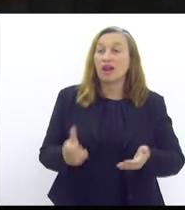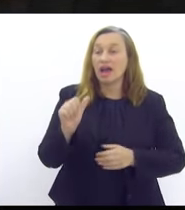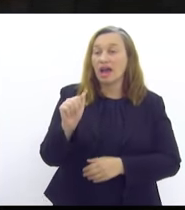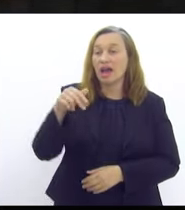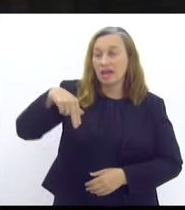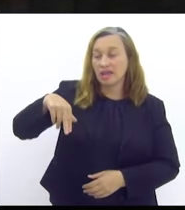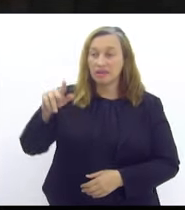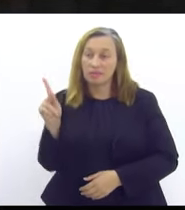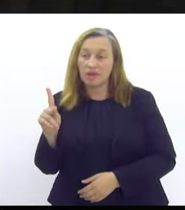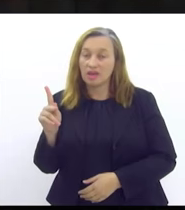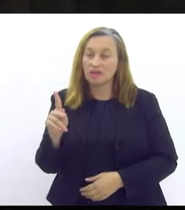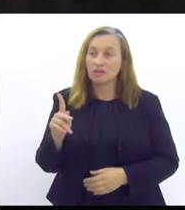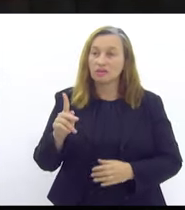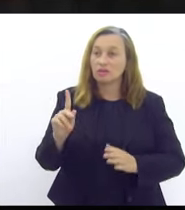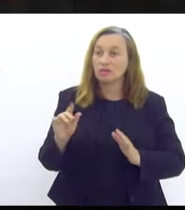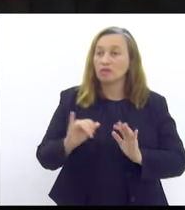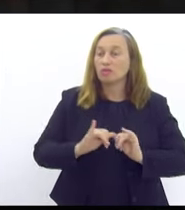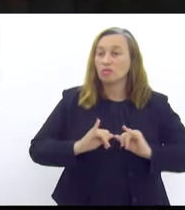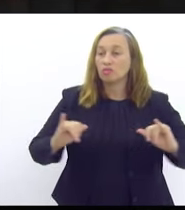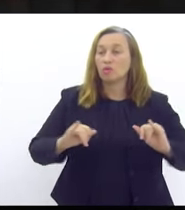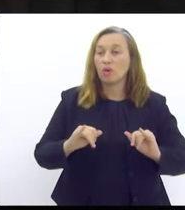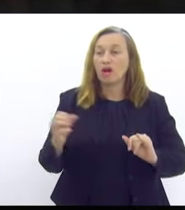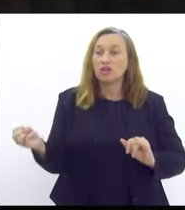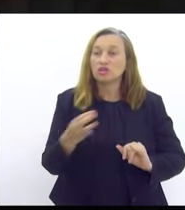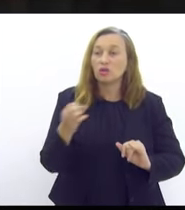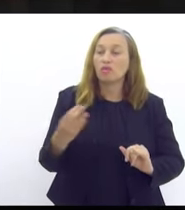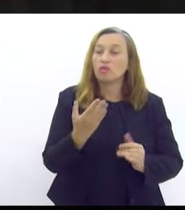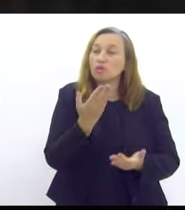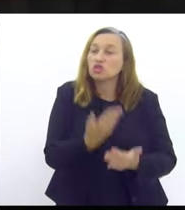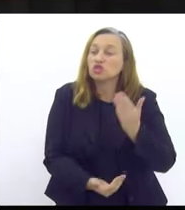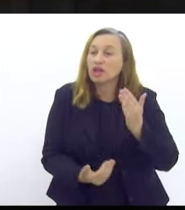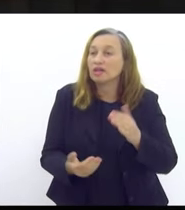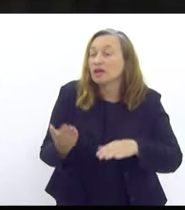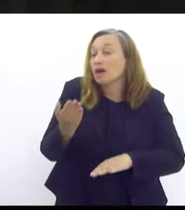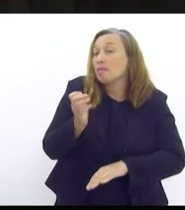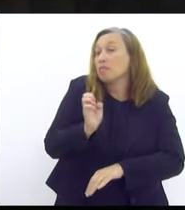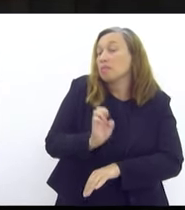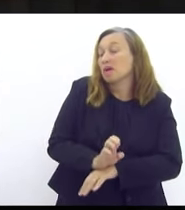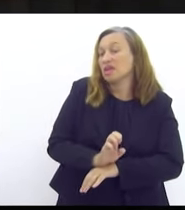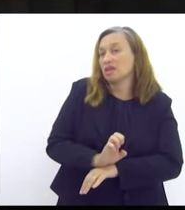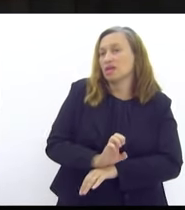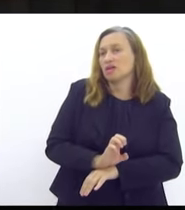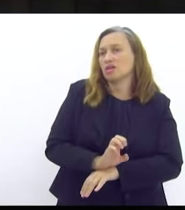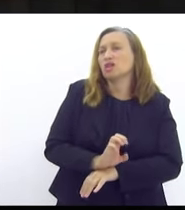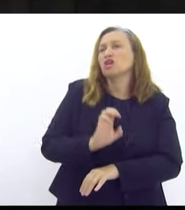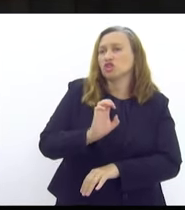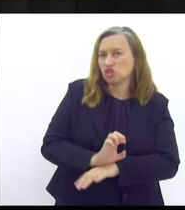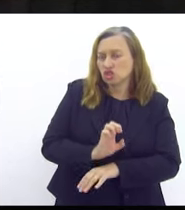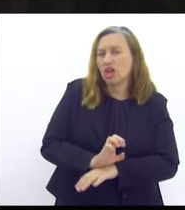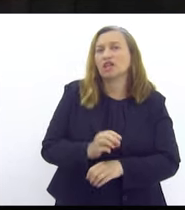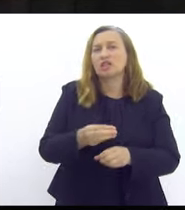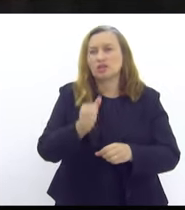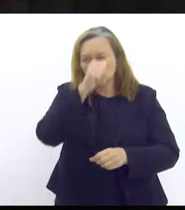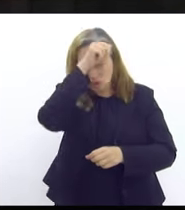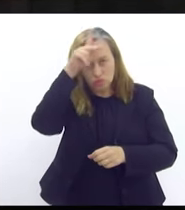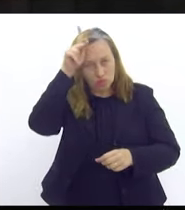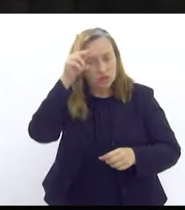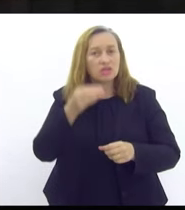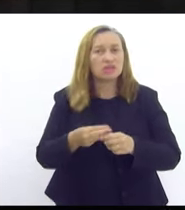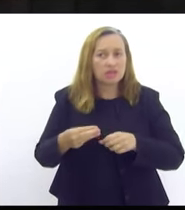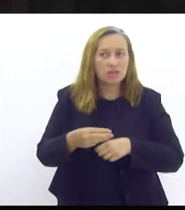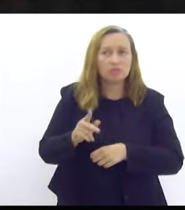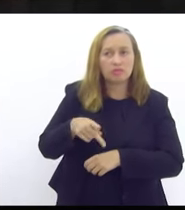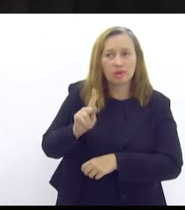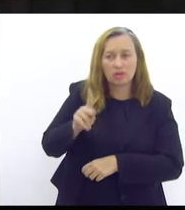nova resolução. O Estado está perdendo, quando eu digo Estado, é Estado e os municípios petroleiros,